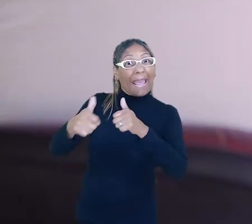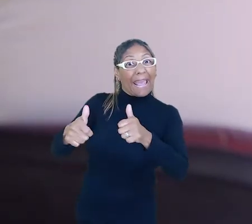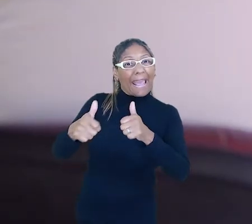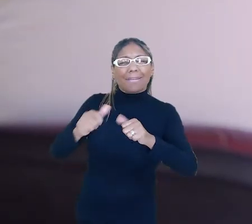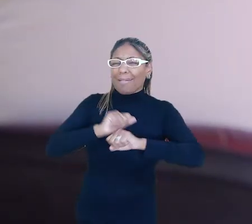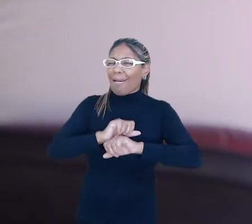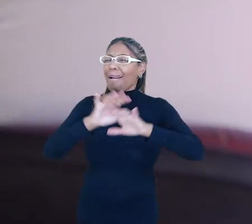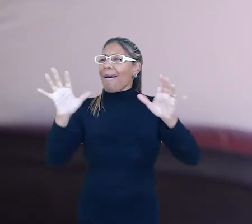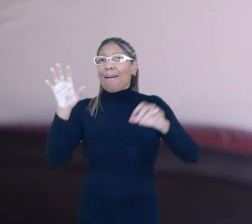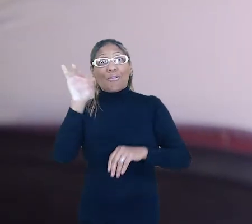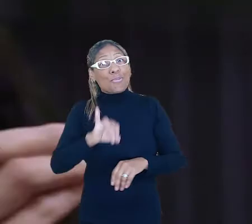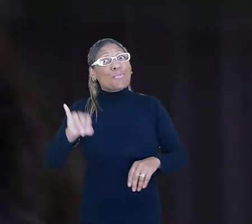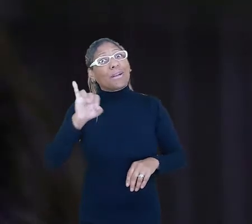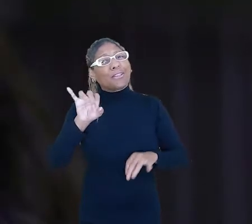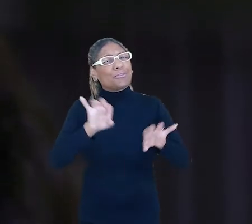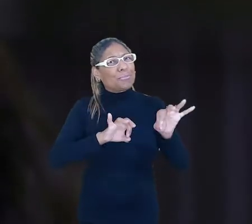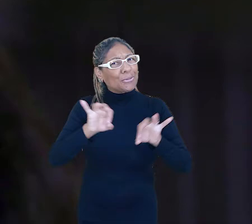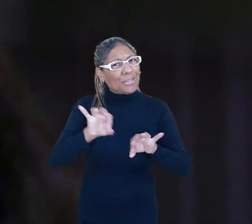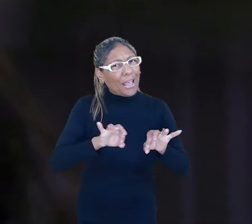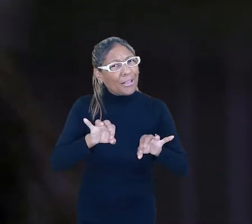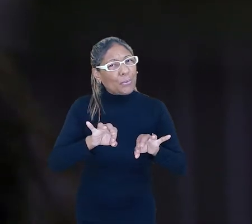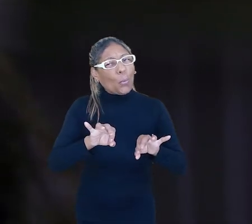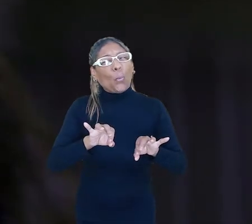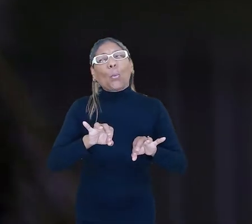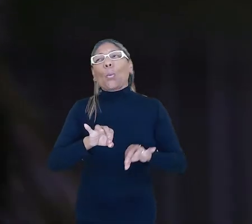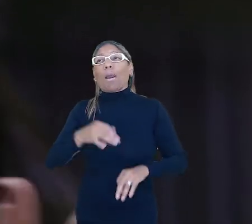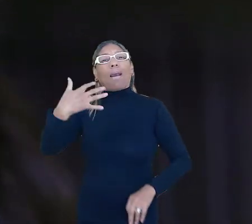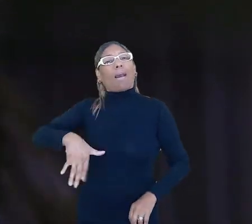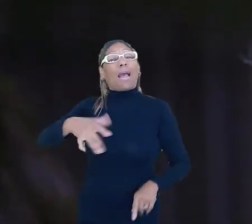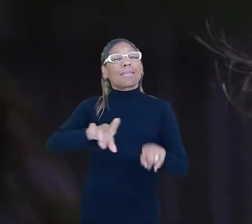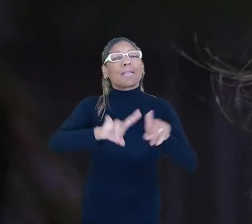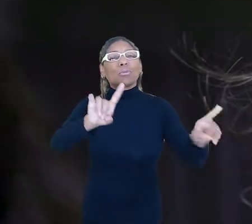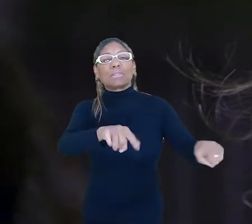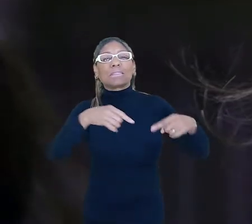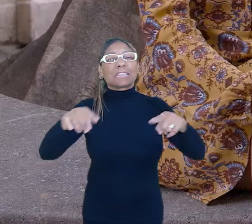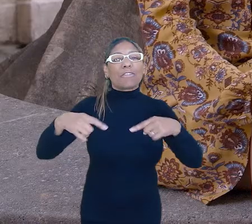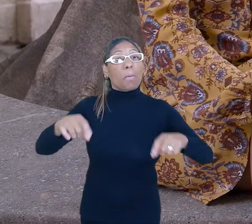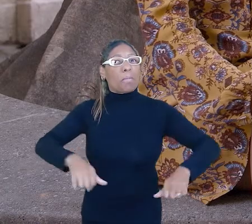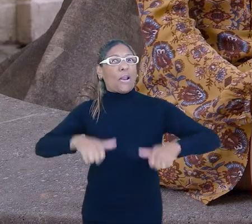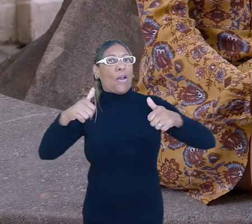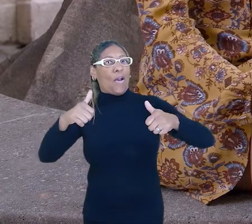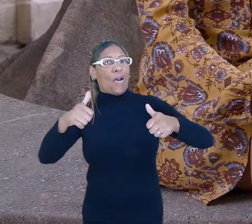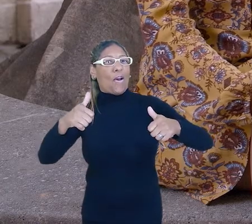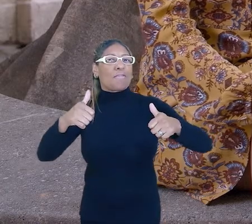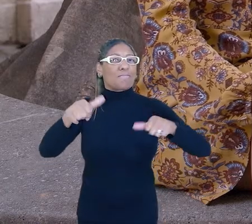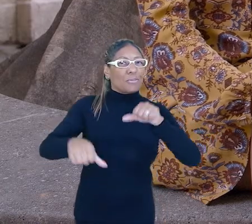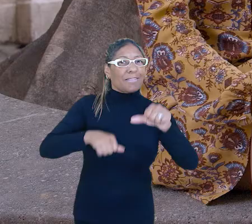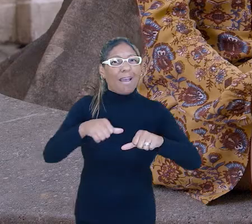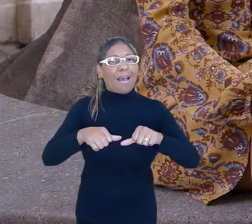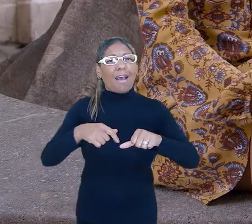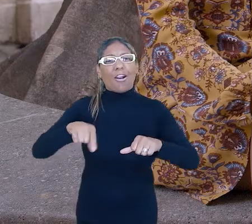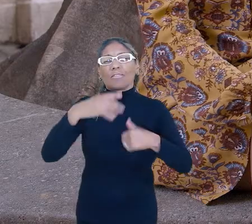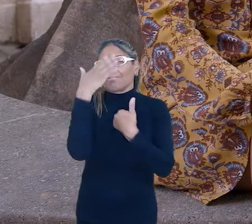estava bom, do que estava claro e do que era importante no projeto, assim como desafios do que podia ser melhor, né? E,